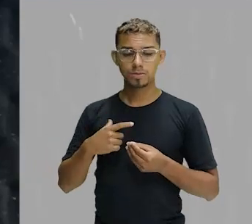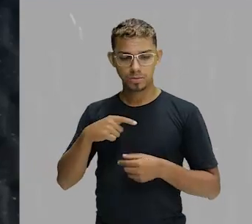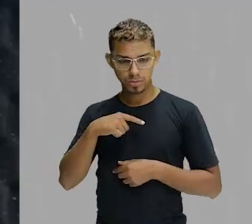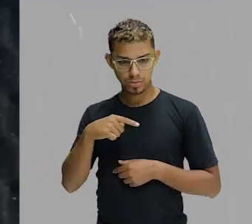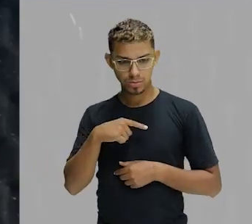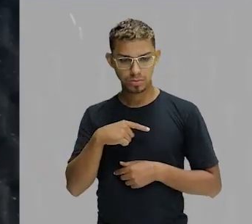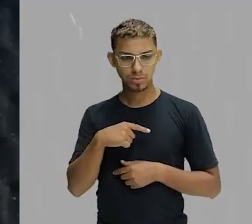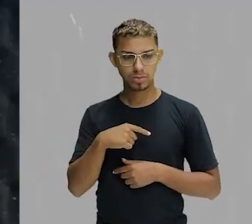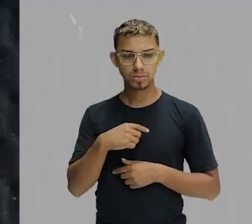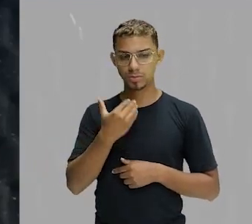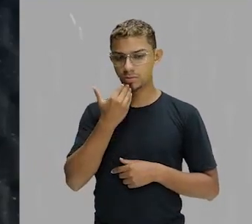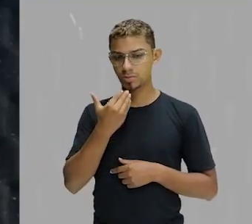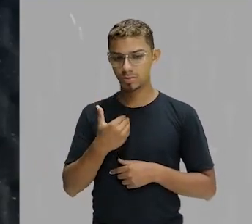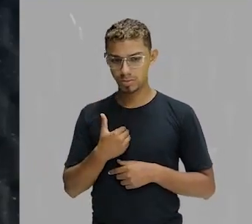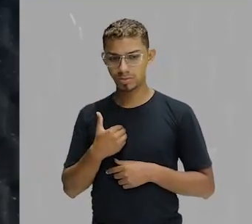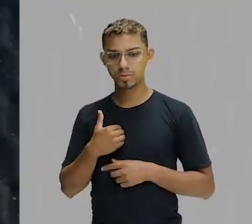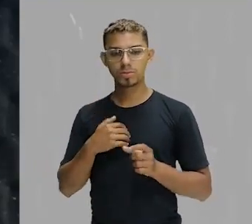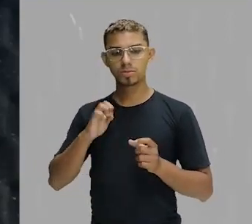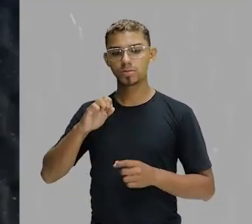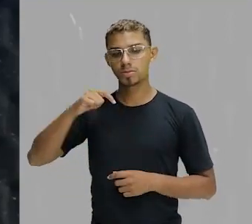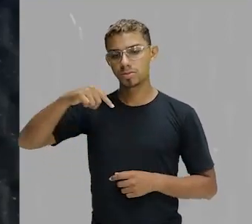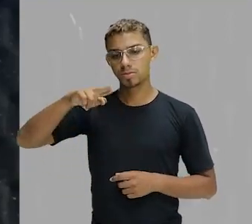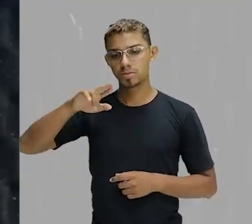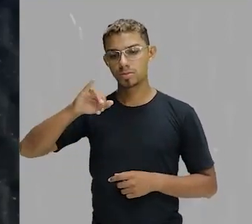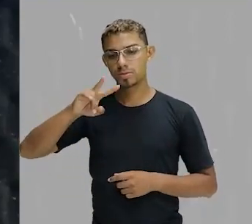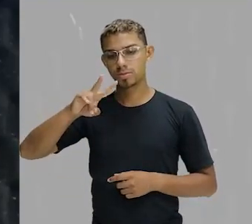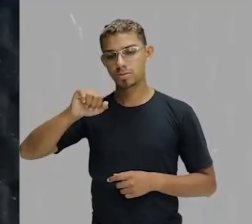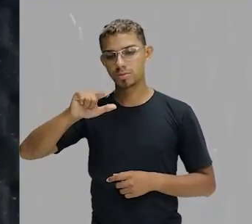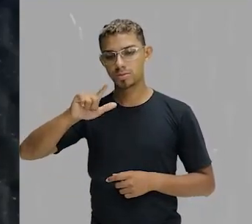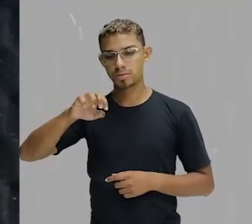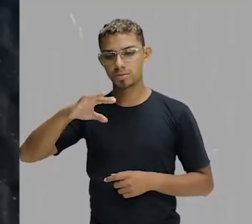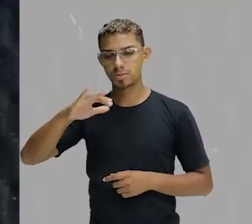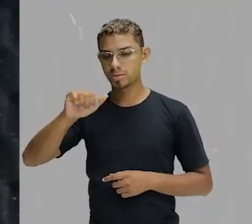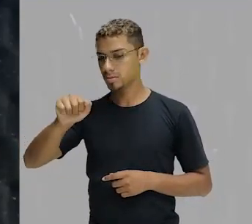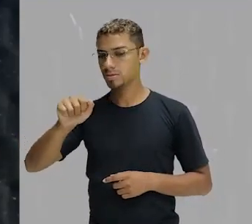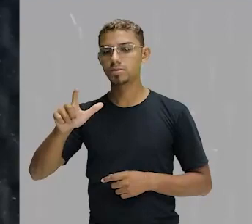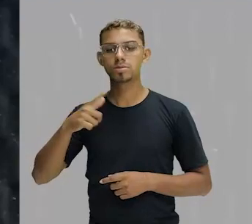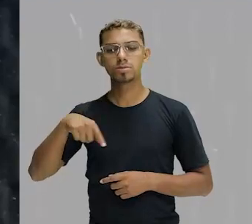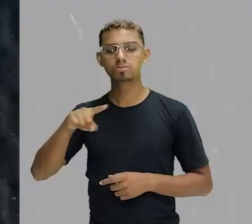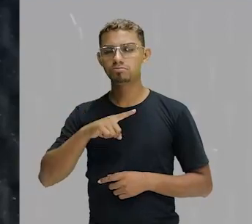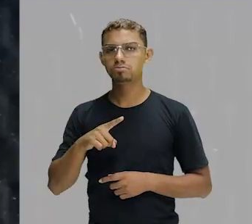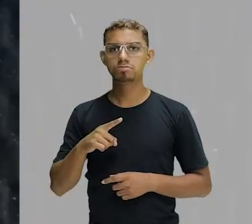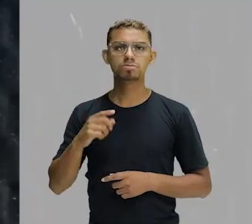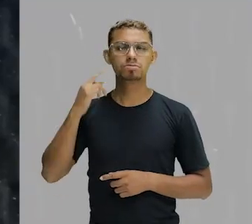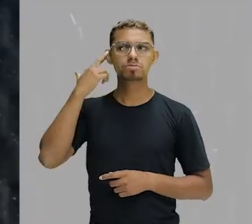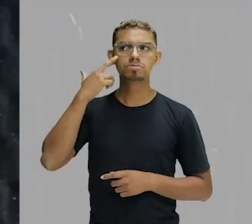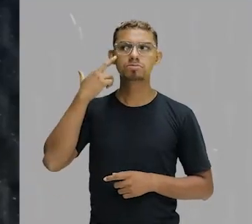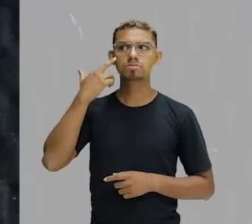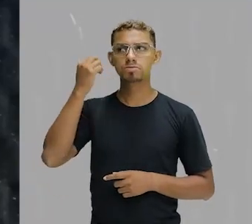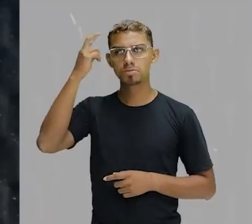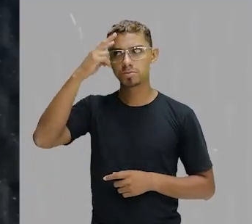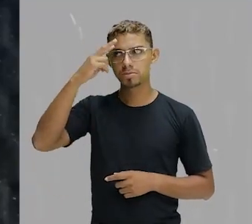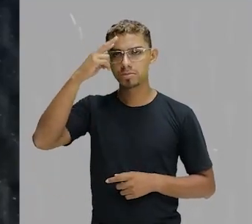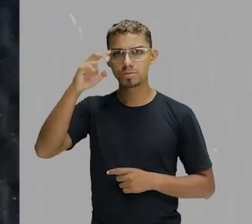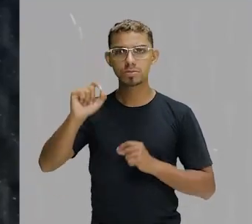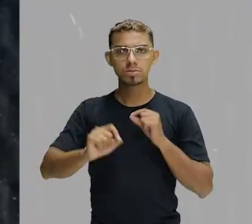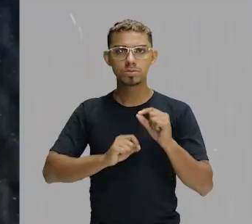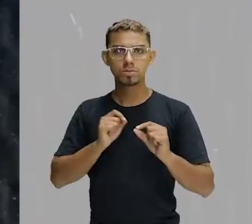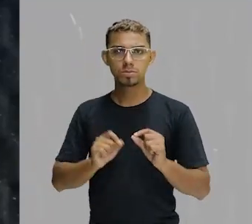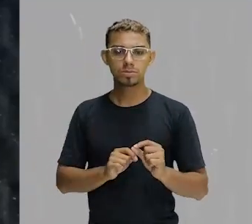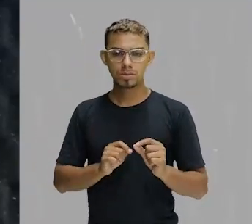estiver pedindo para nós a equivalência entre taxas, você vai fazer essa reflexão, você vai lembrar